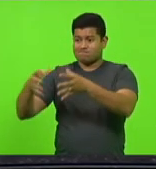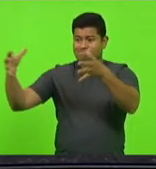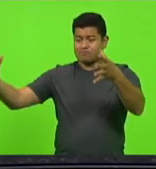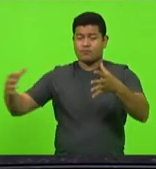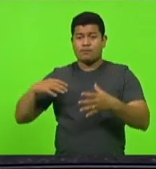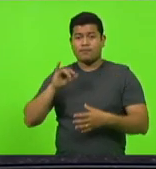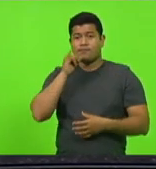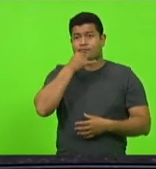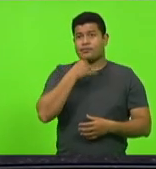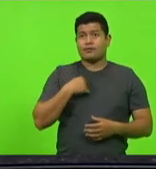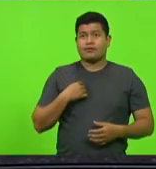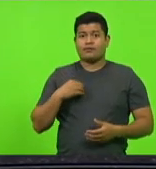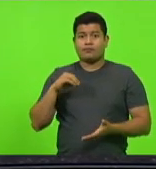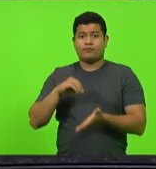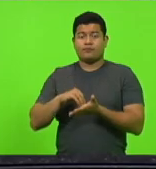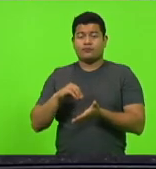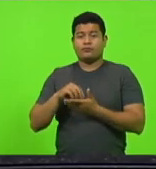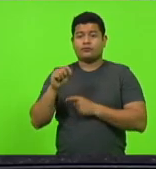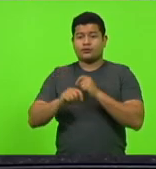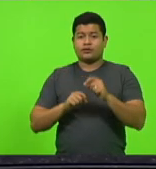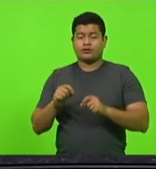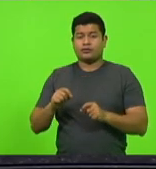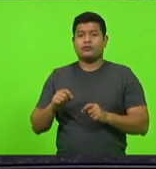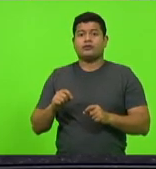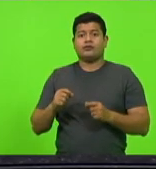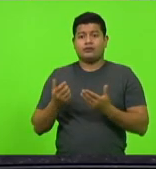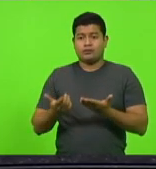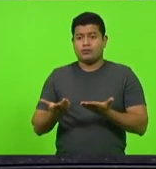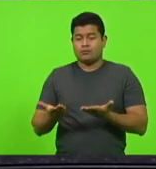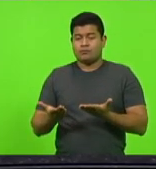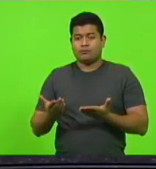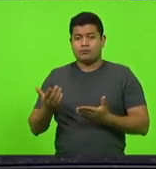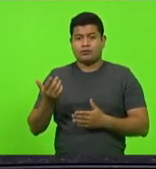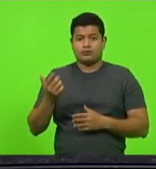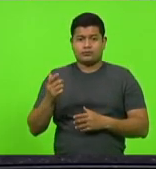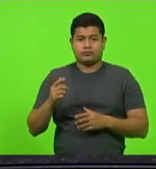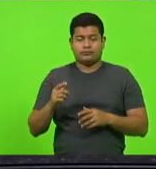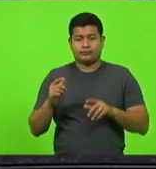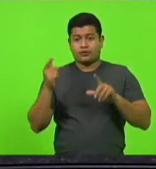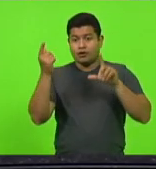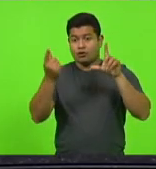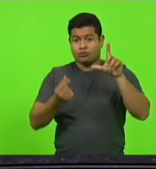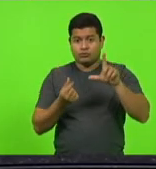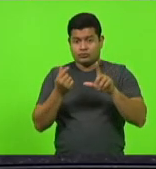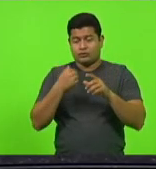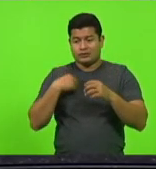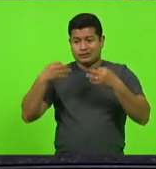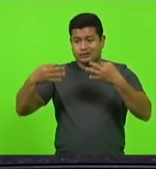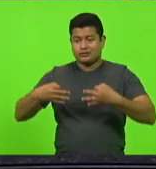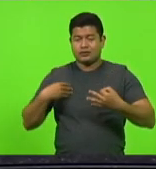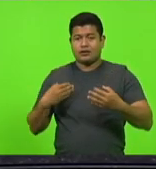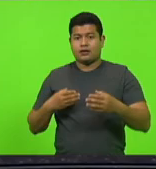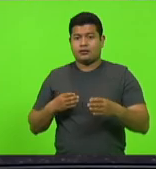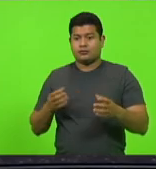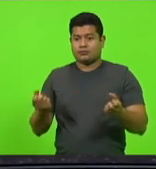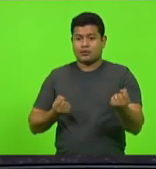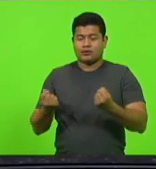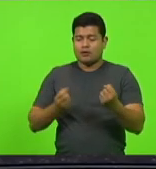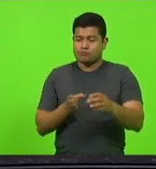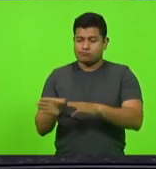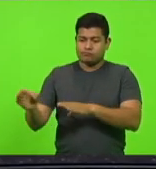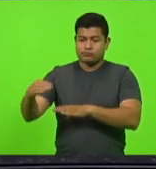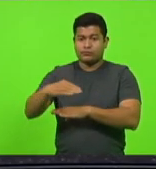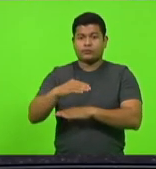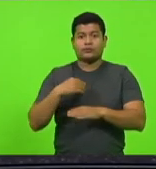infelizmente, não foi colocada uma logística necessária tanto para pedestres quanto para carros. Nós precisamos que tenha um elevado para